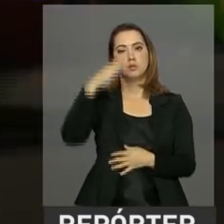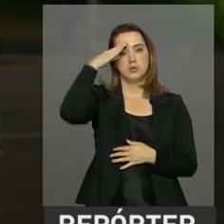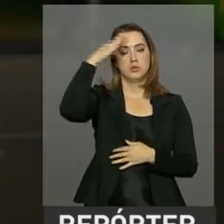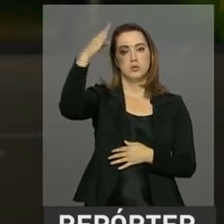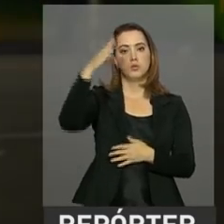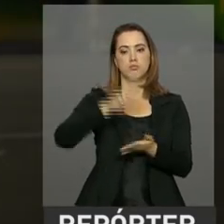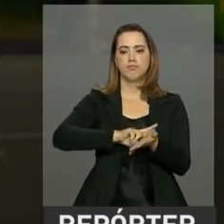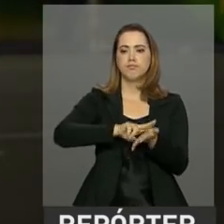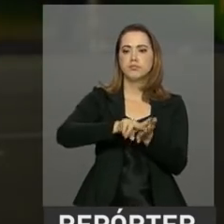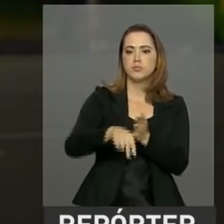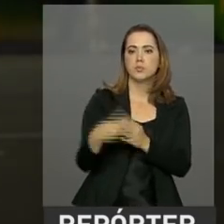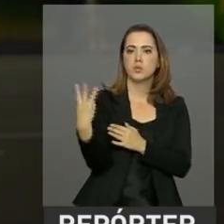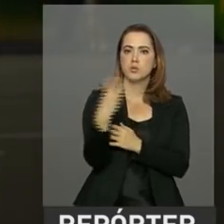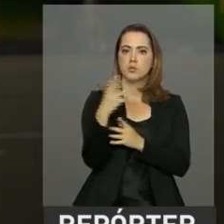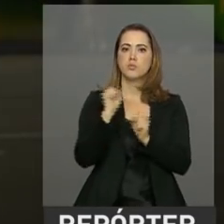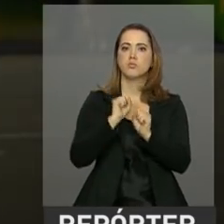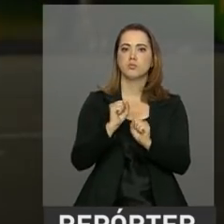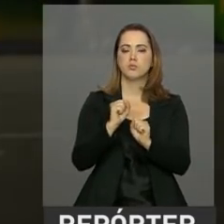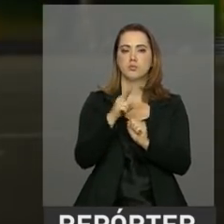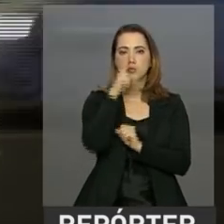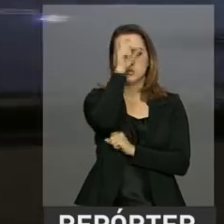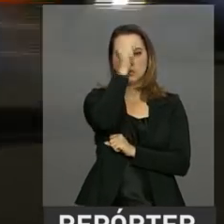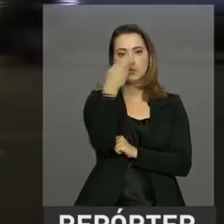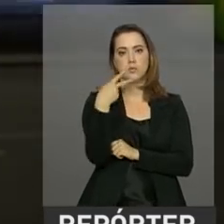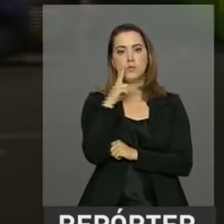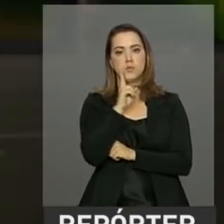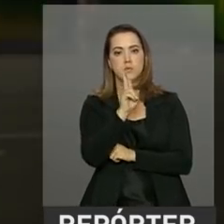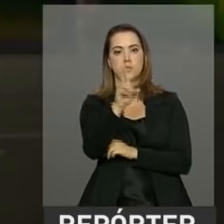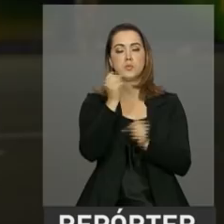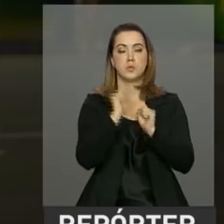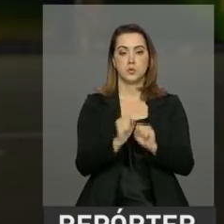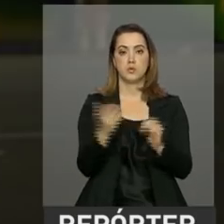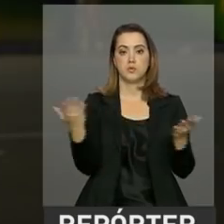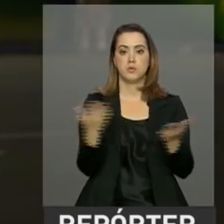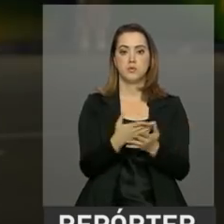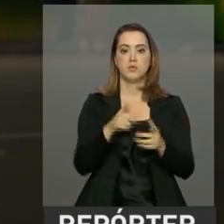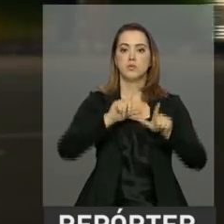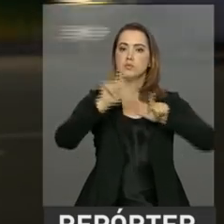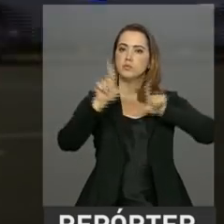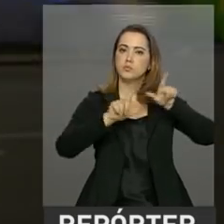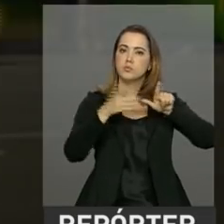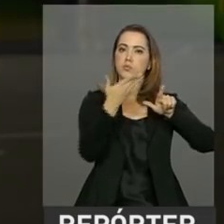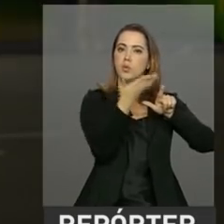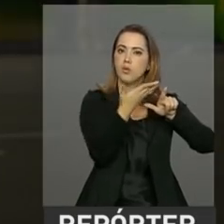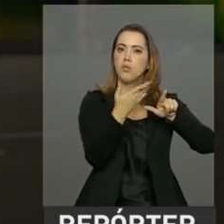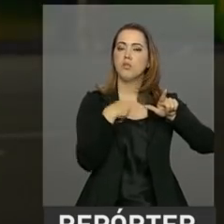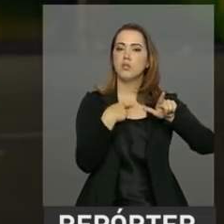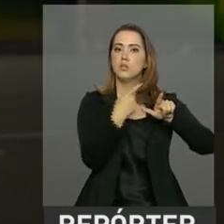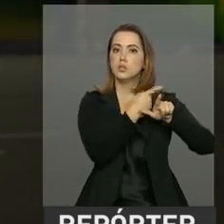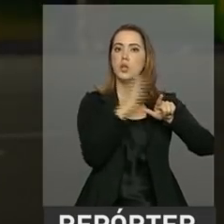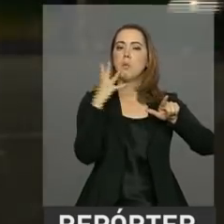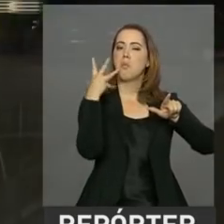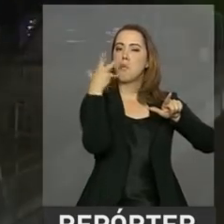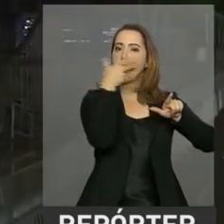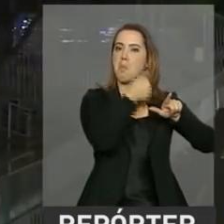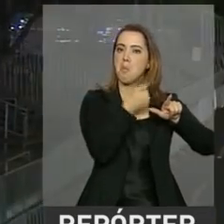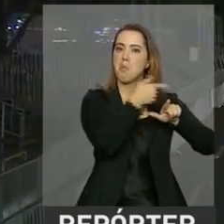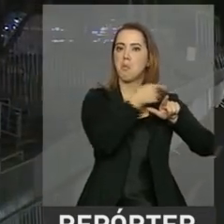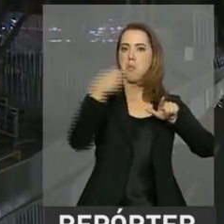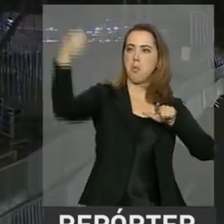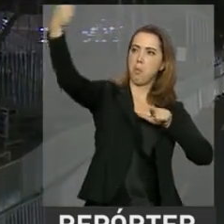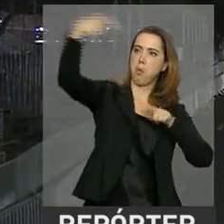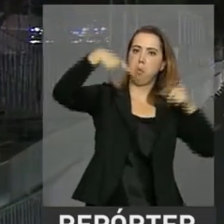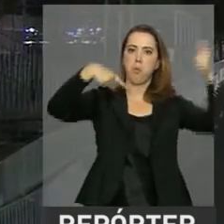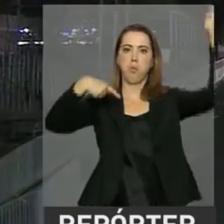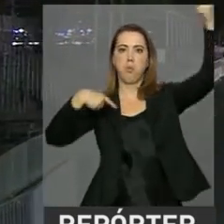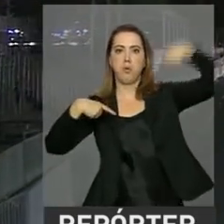Marinha e da Aeronáutica. Como você pode ver pelas imagens, Zé Luiz, a esplanada está muito bonita, iluminada